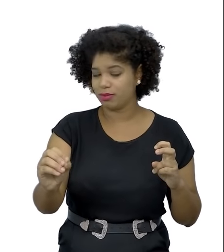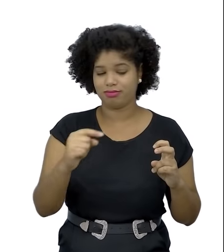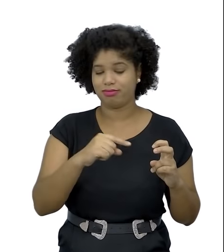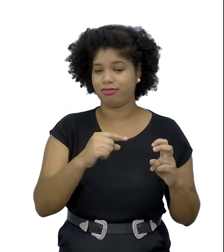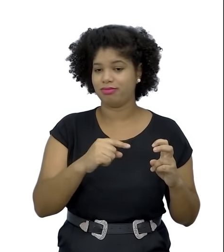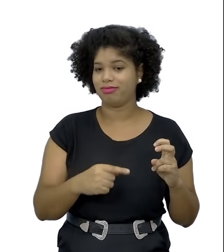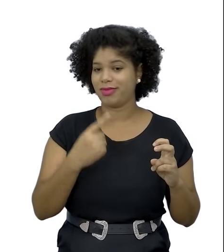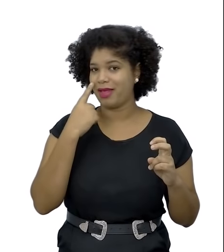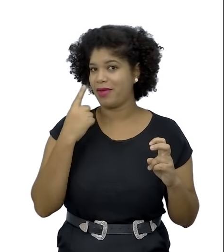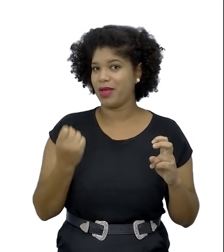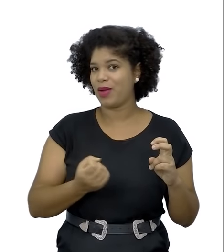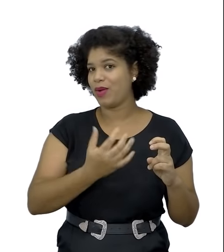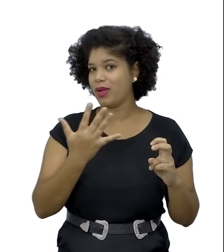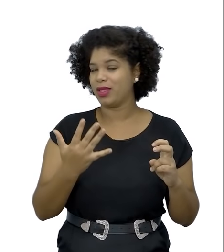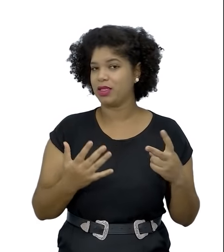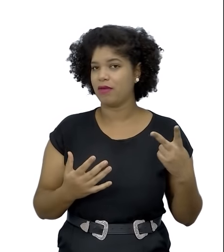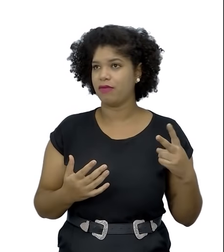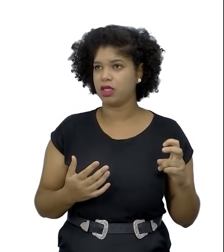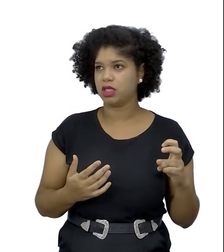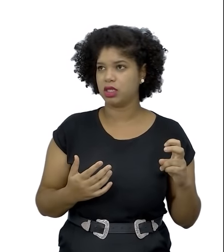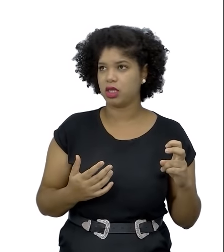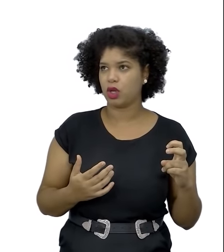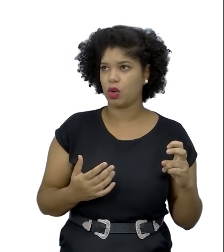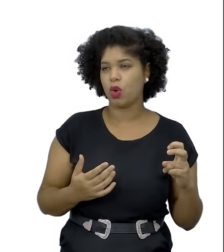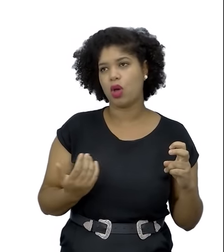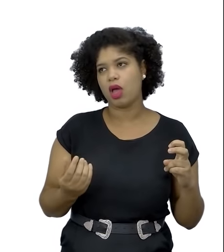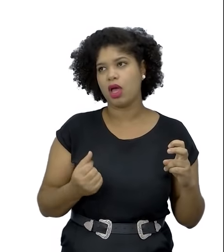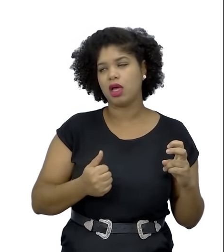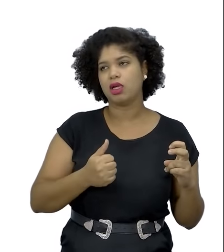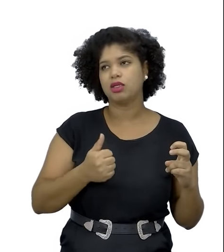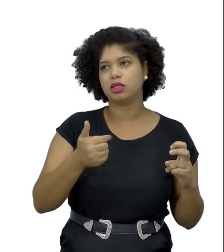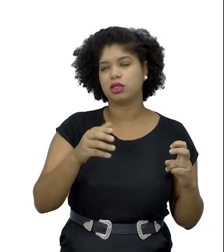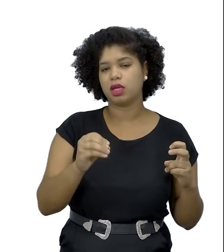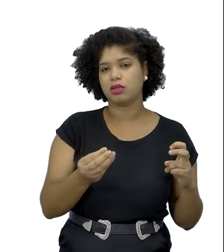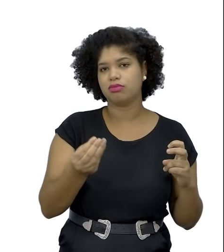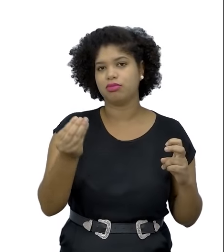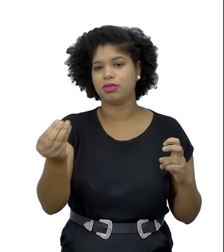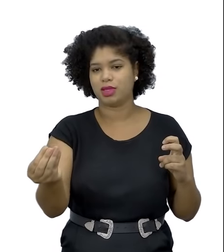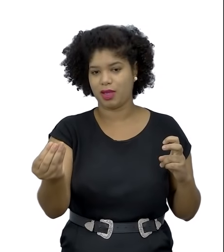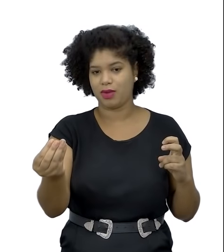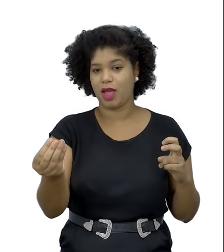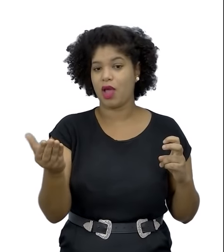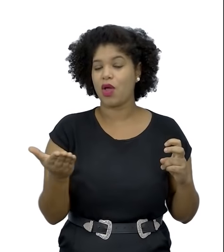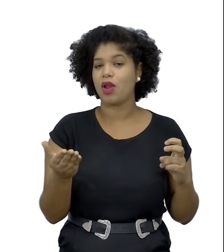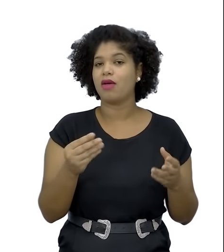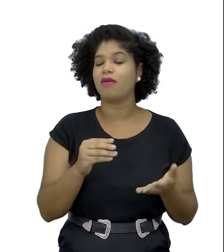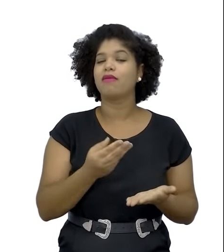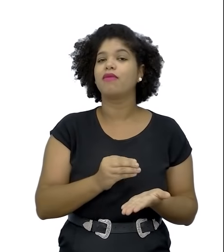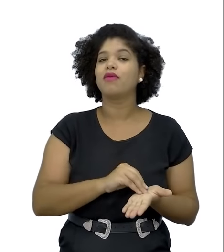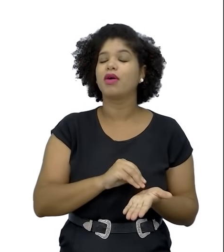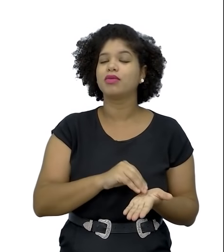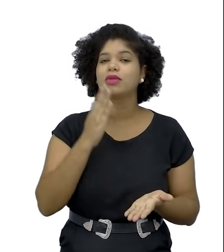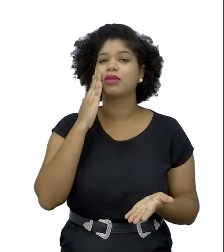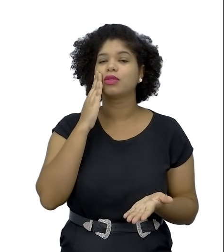Tinha um total de 25, sabemos de uma parte, precisamos saber a parte de figurinhas que